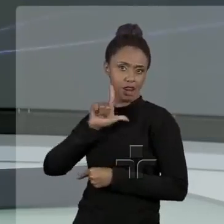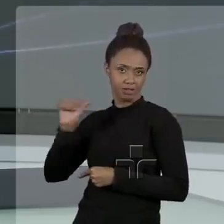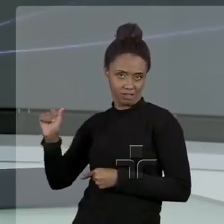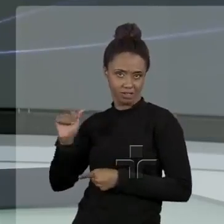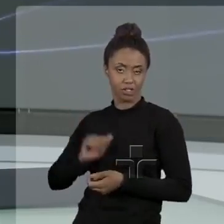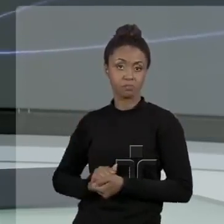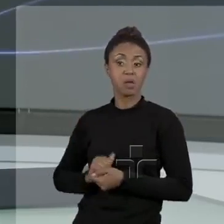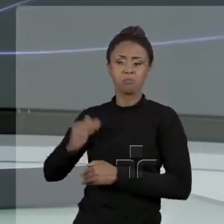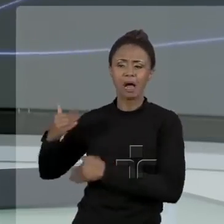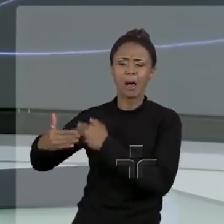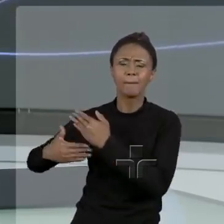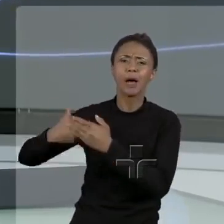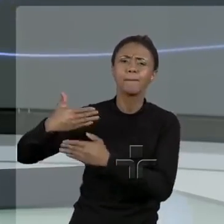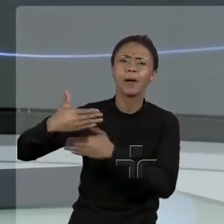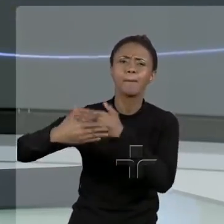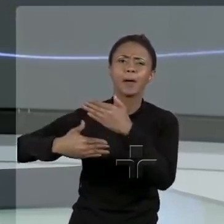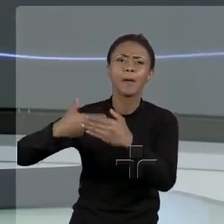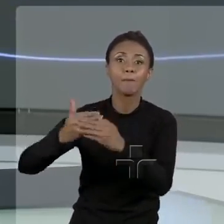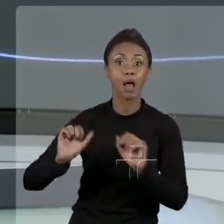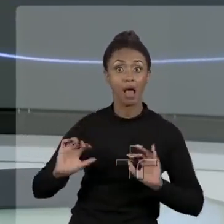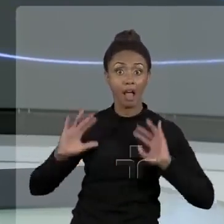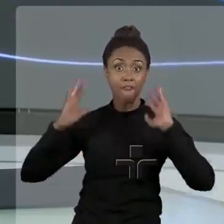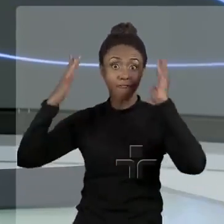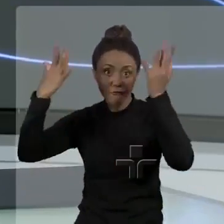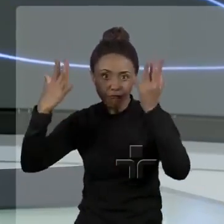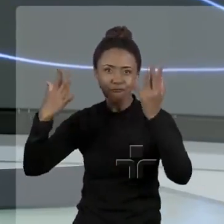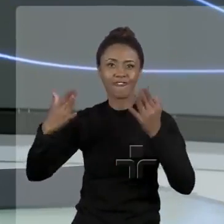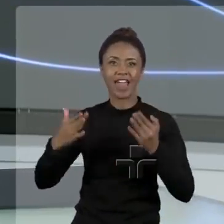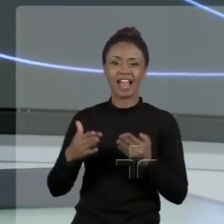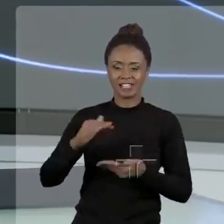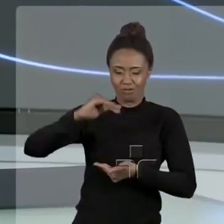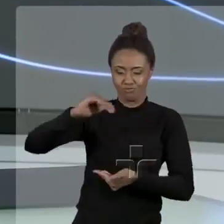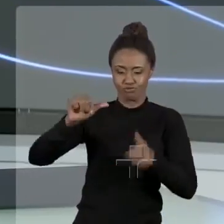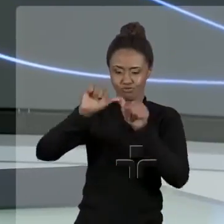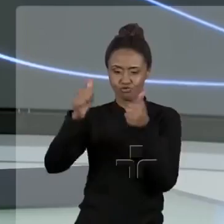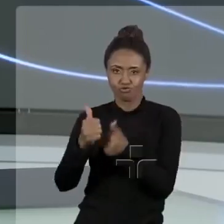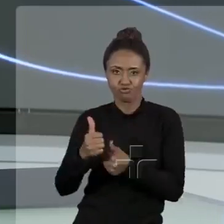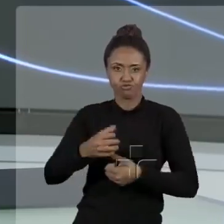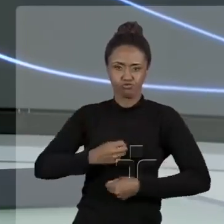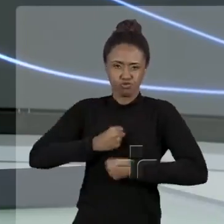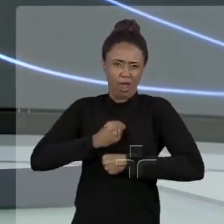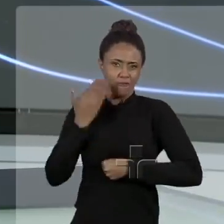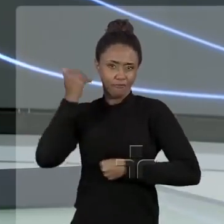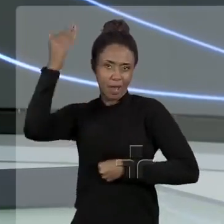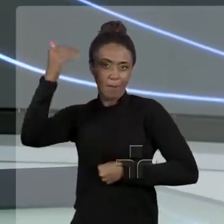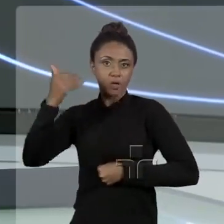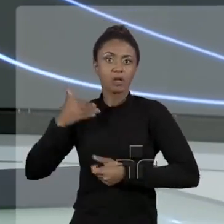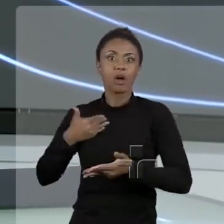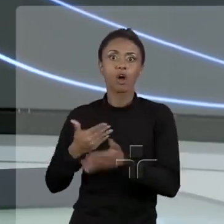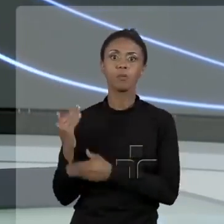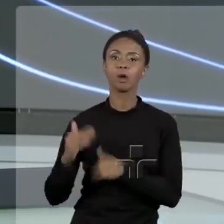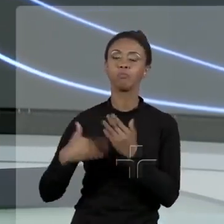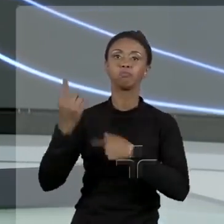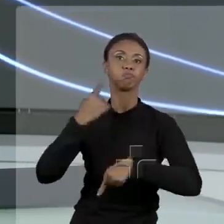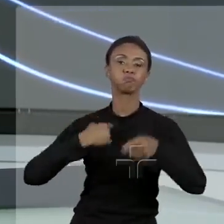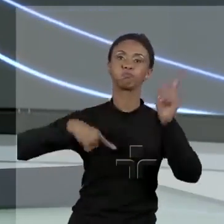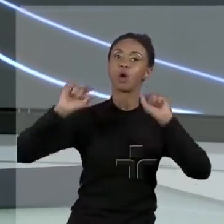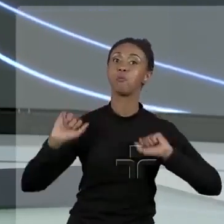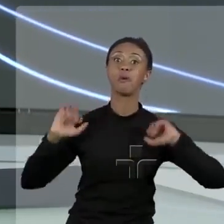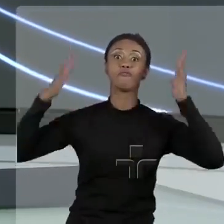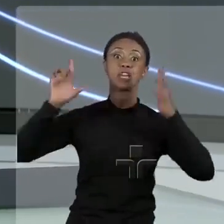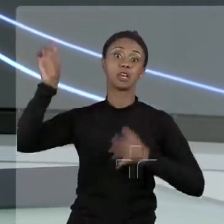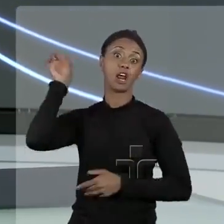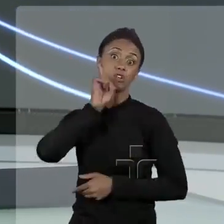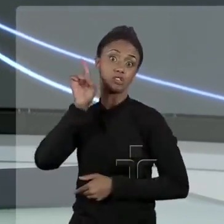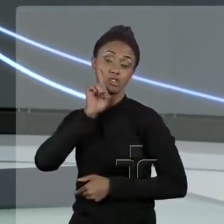a cerimônia anual da entrega das famosas estatuetas douradas foi ficando maior e se tornou uma grande festa do cinema americano